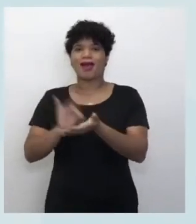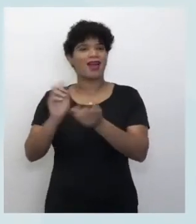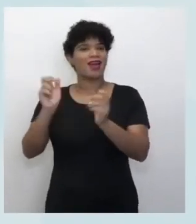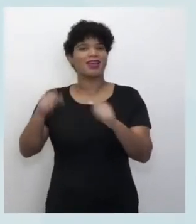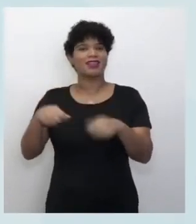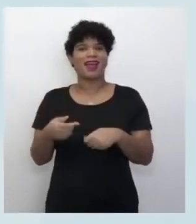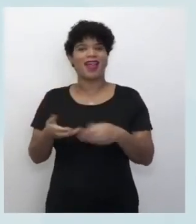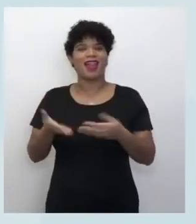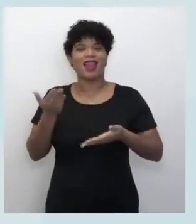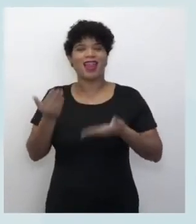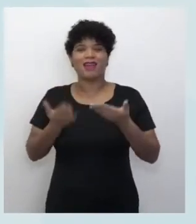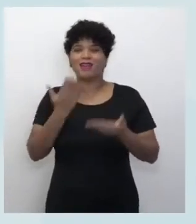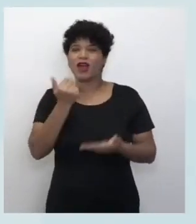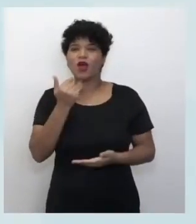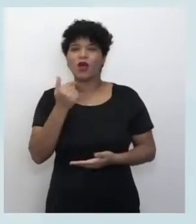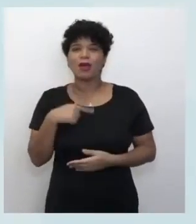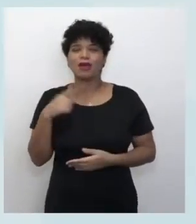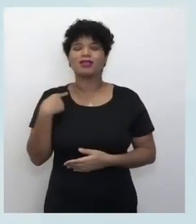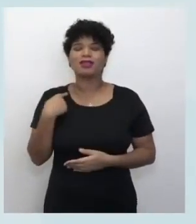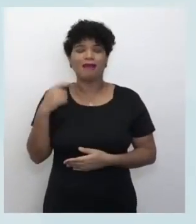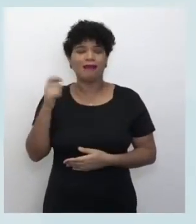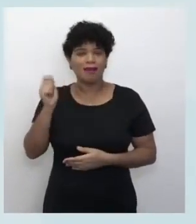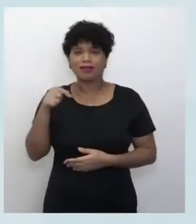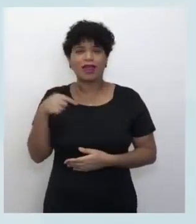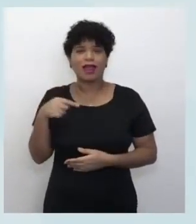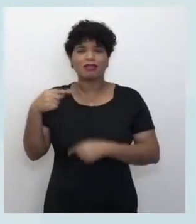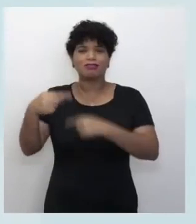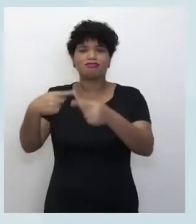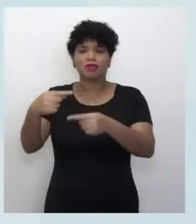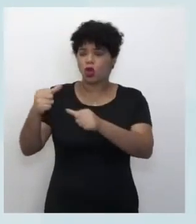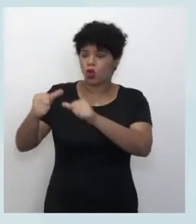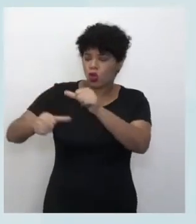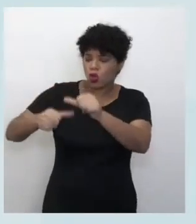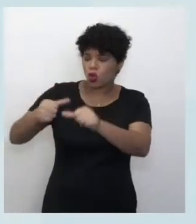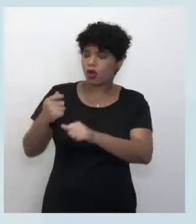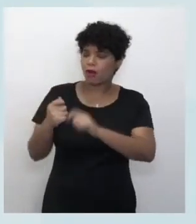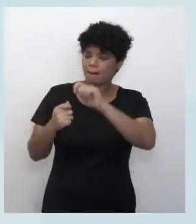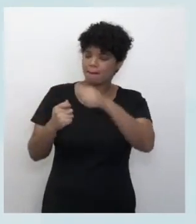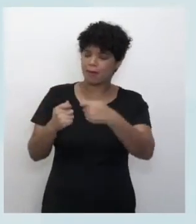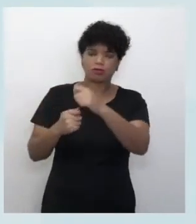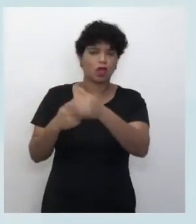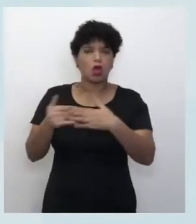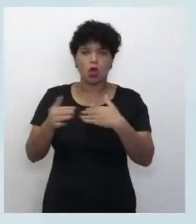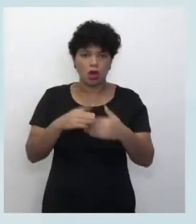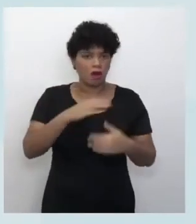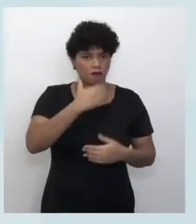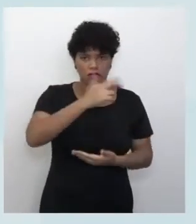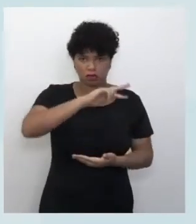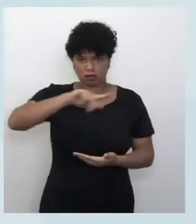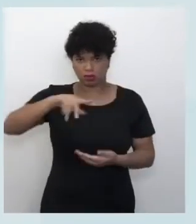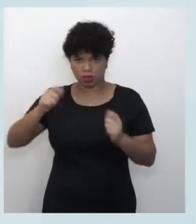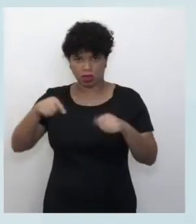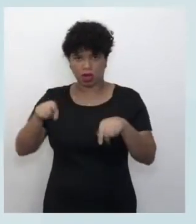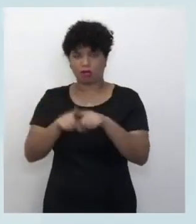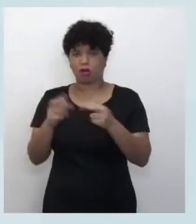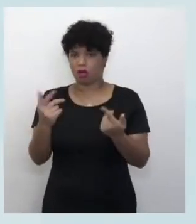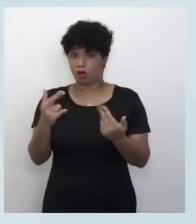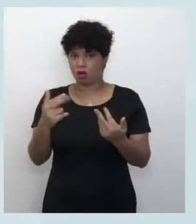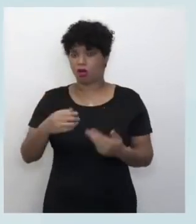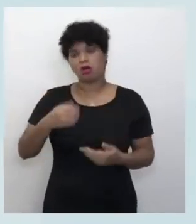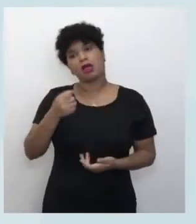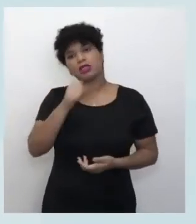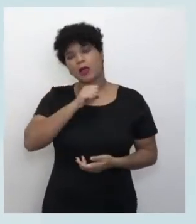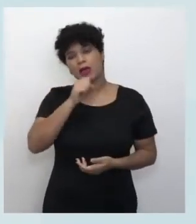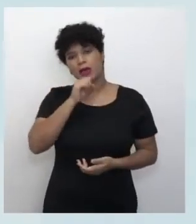Vai ocorrer o amadurecimento dessa banana ou dessas frutas. Então, o que acontece? Portanto,